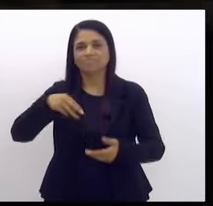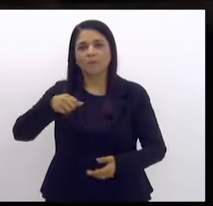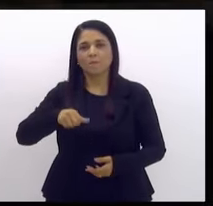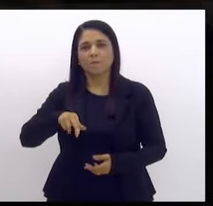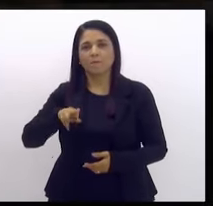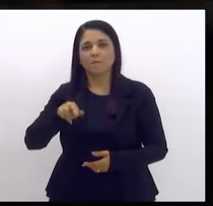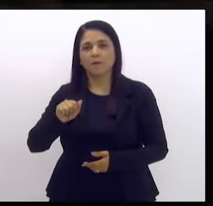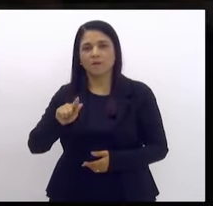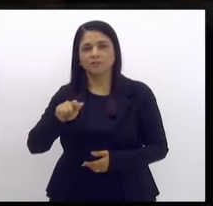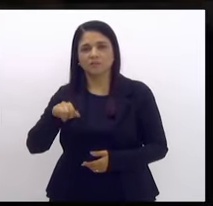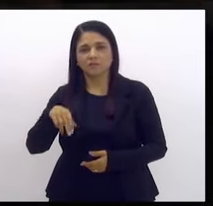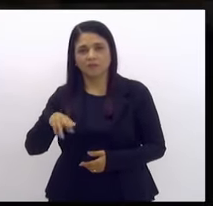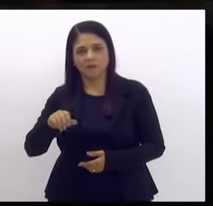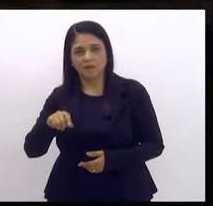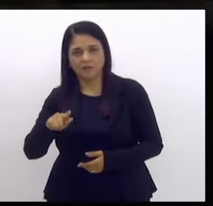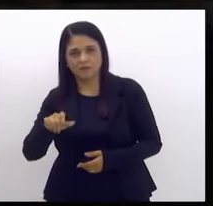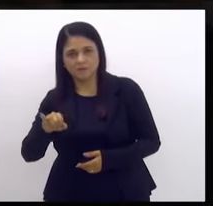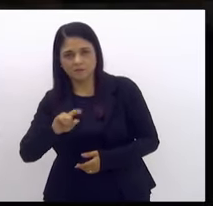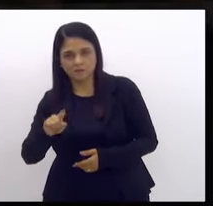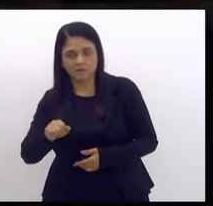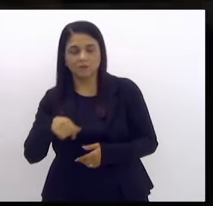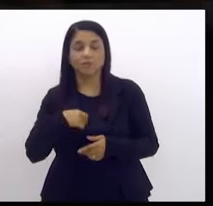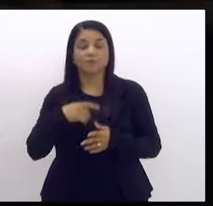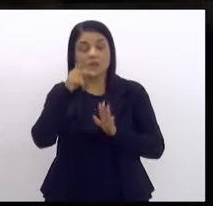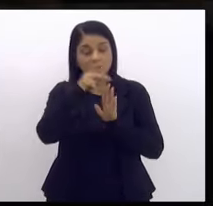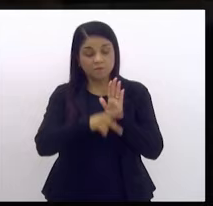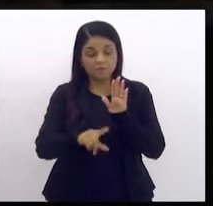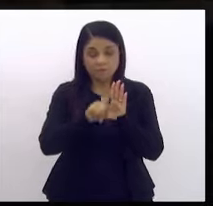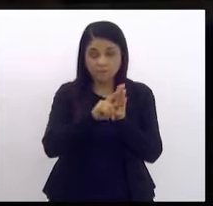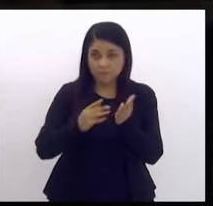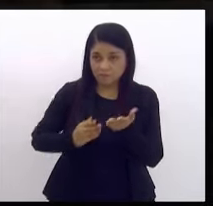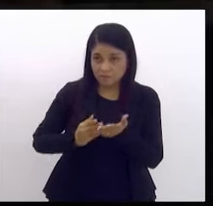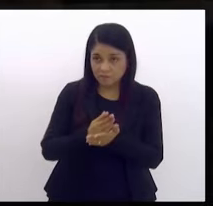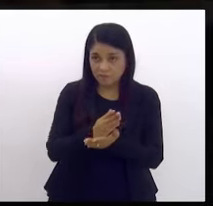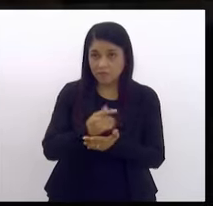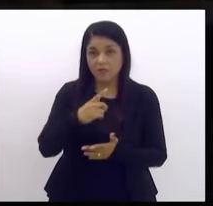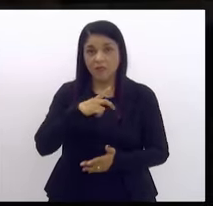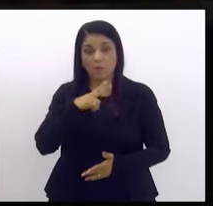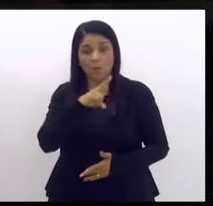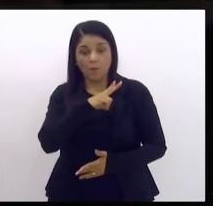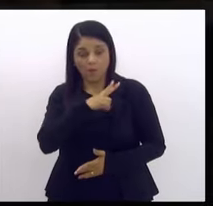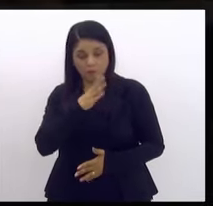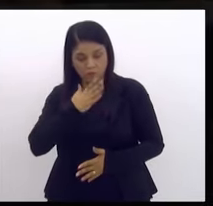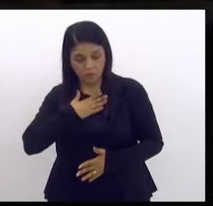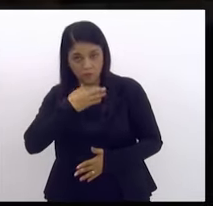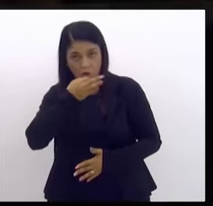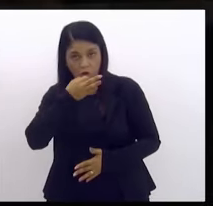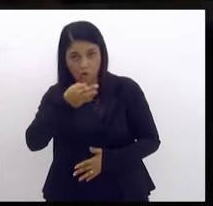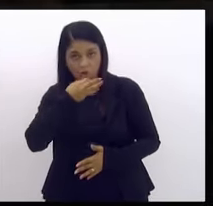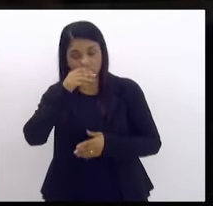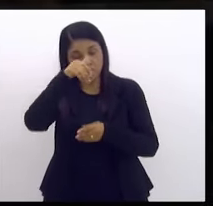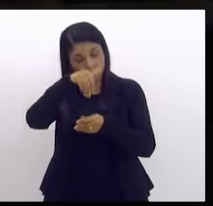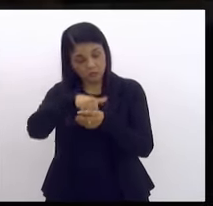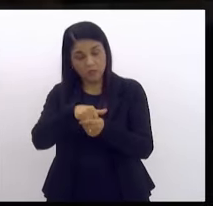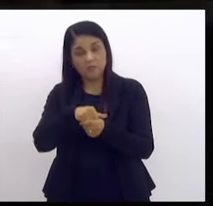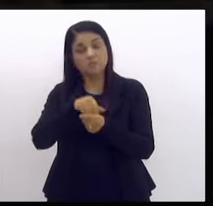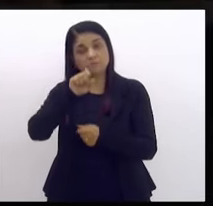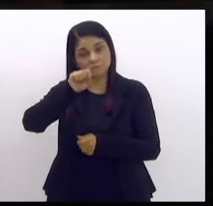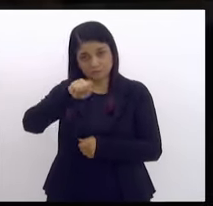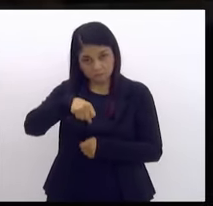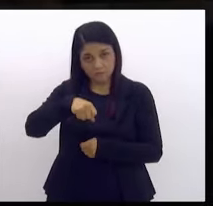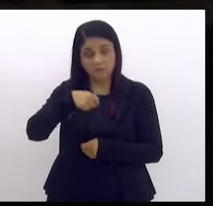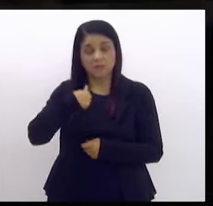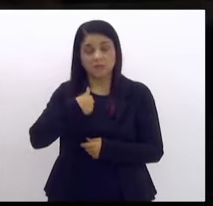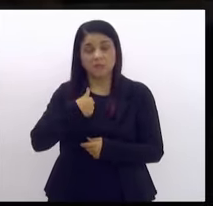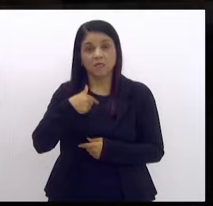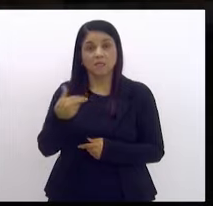certa maneira, atentar para a aprovação desse projeto, que eu particularmente votarei favorável, mas dizendo